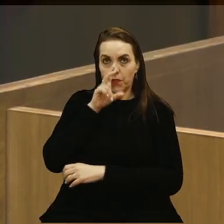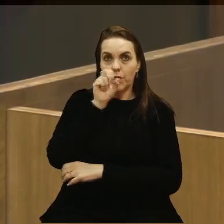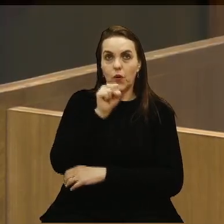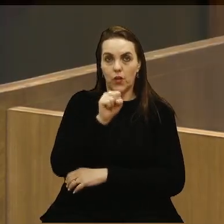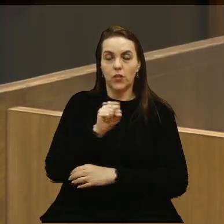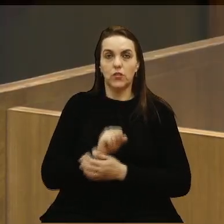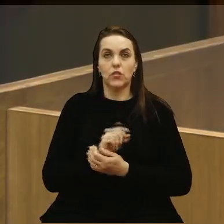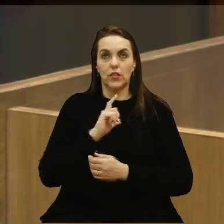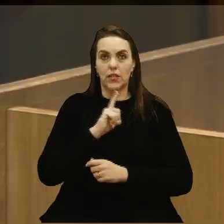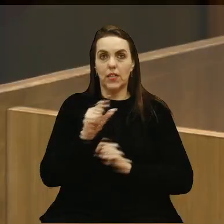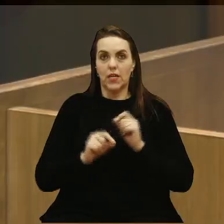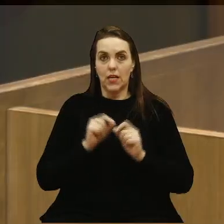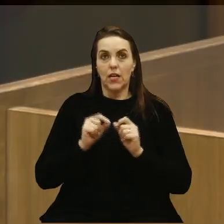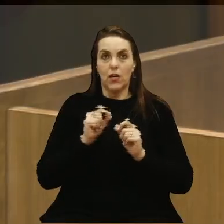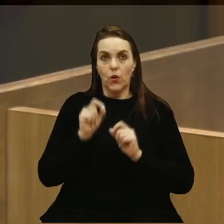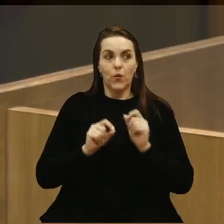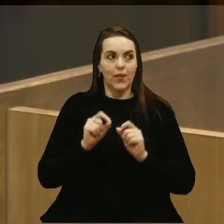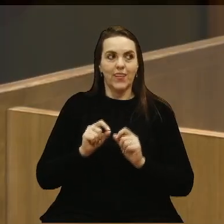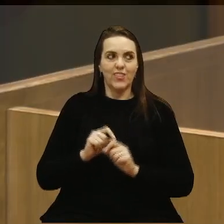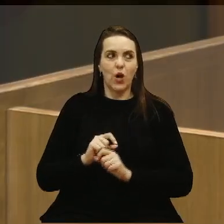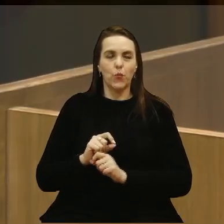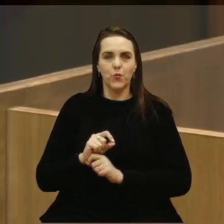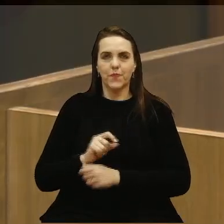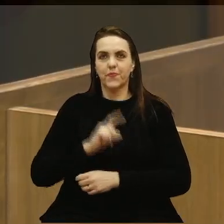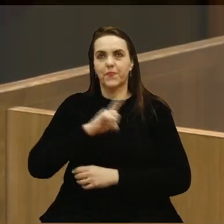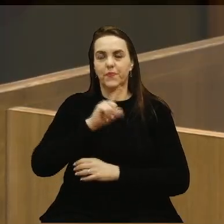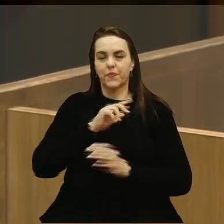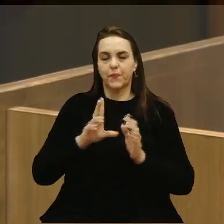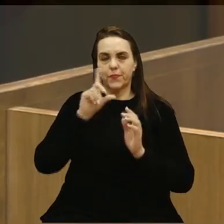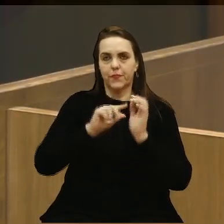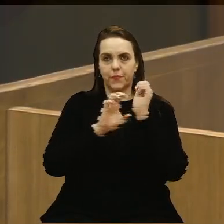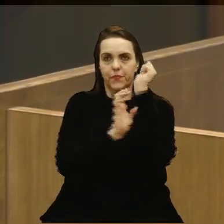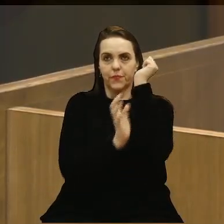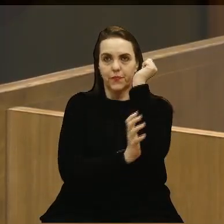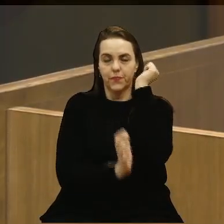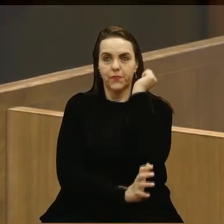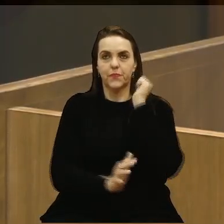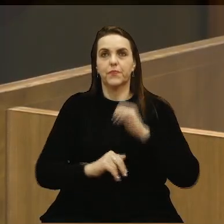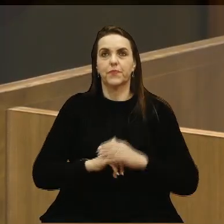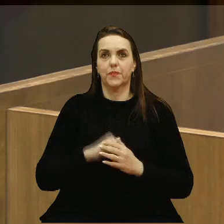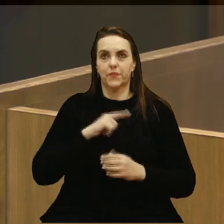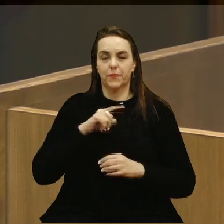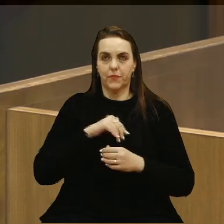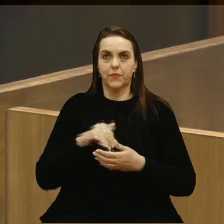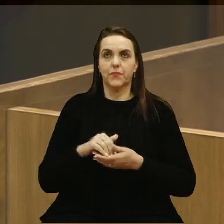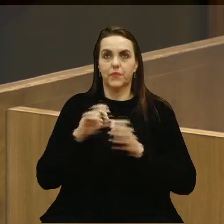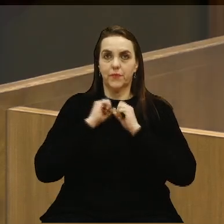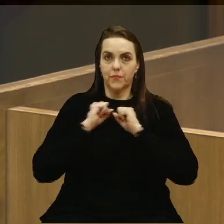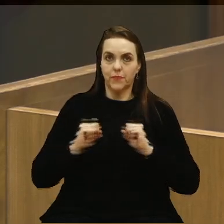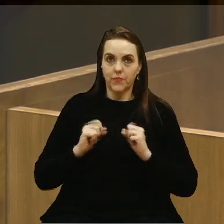rígida, para que haja menos burocracia nessas secretarias